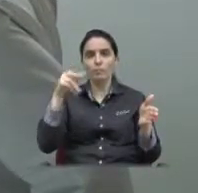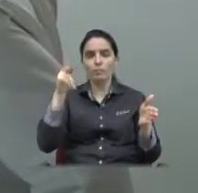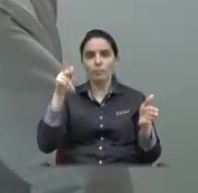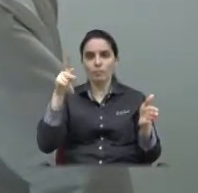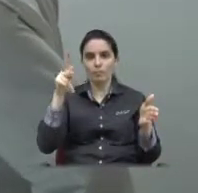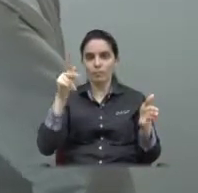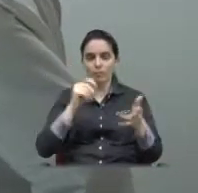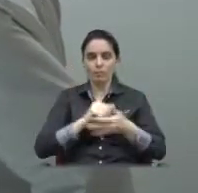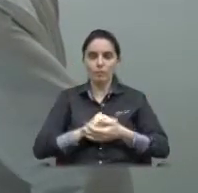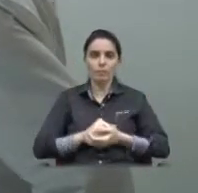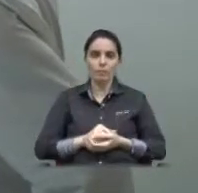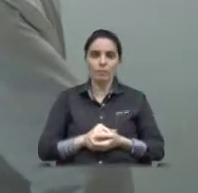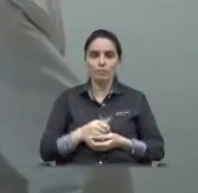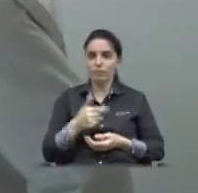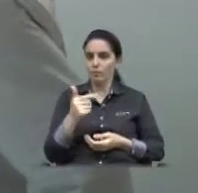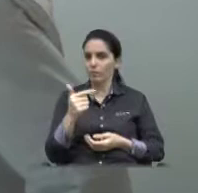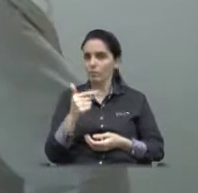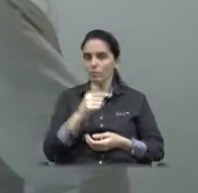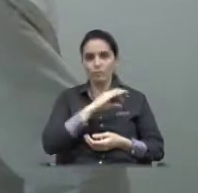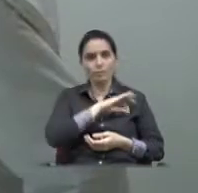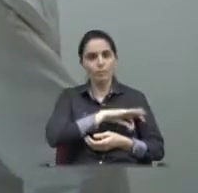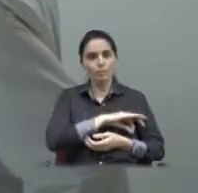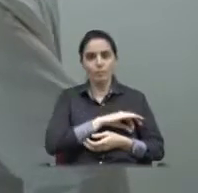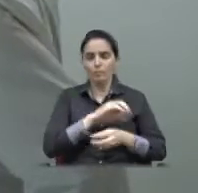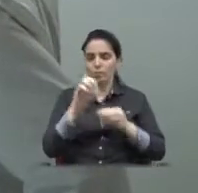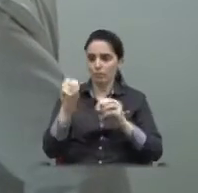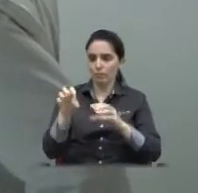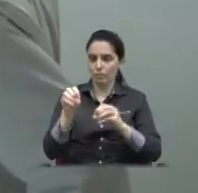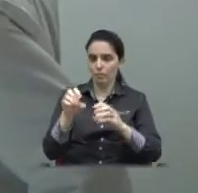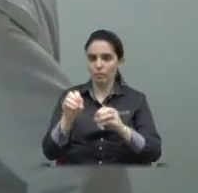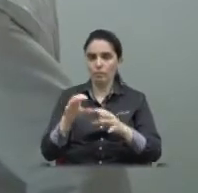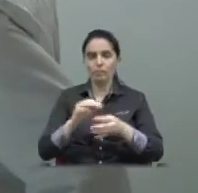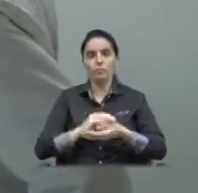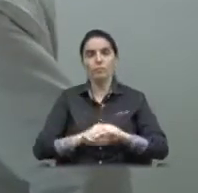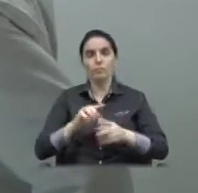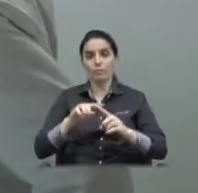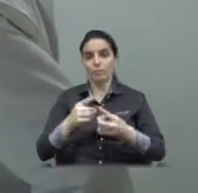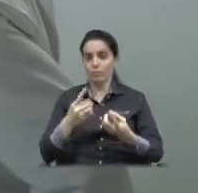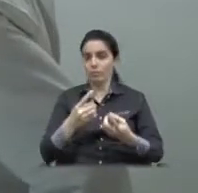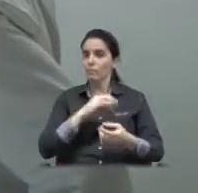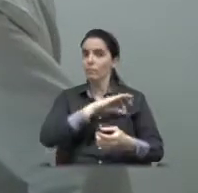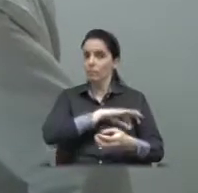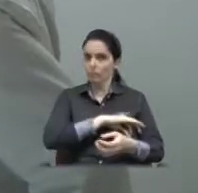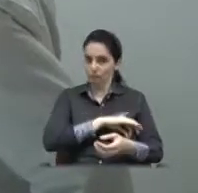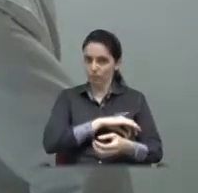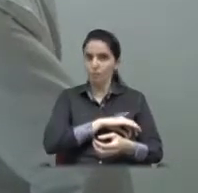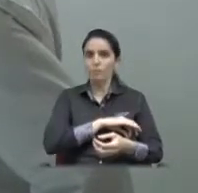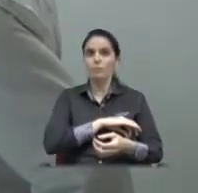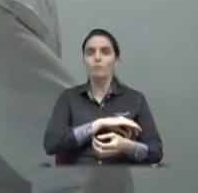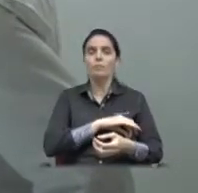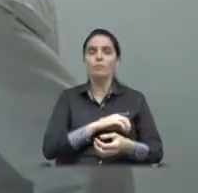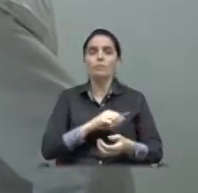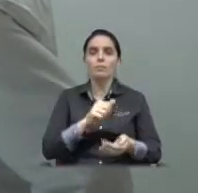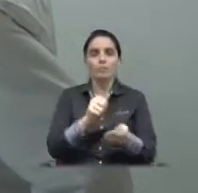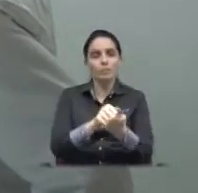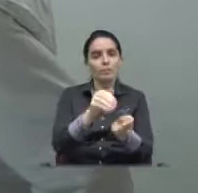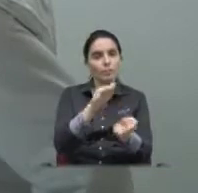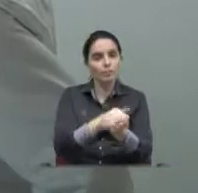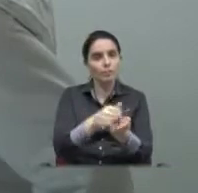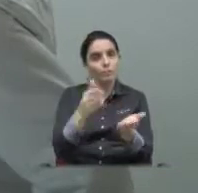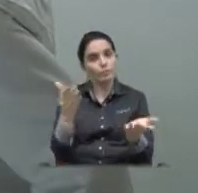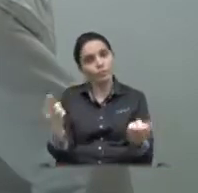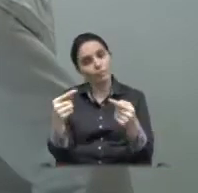na rodovia. Mas você vê o guarda rodoviário multando nesse pedacinho. Isso é uma falta de coerência